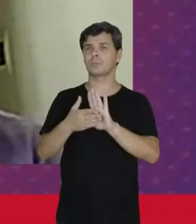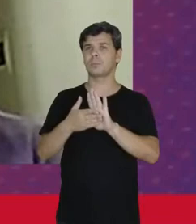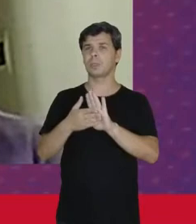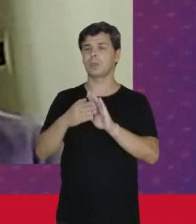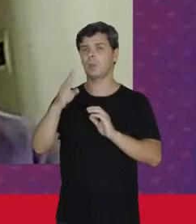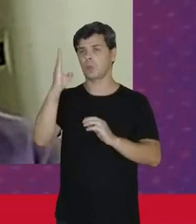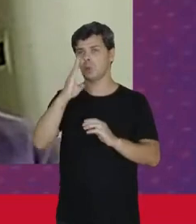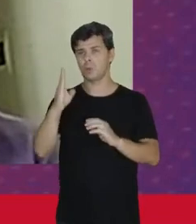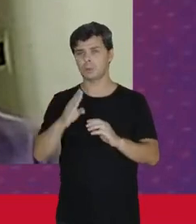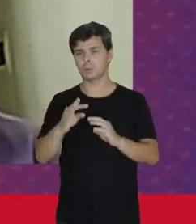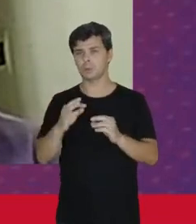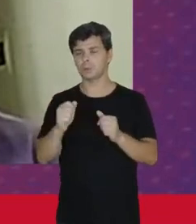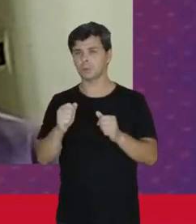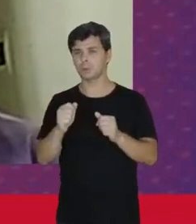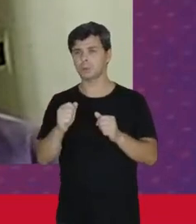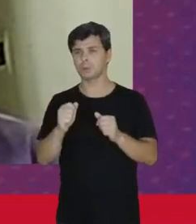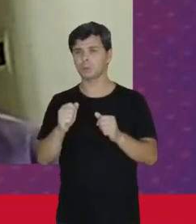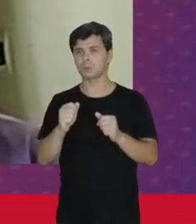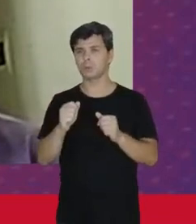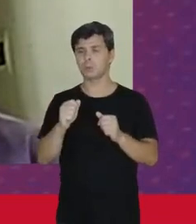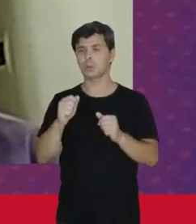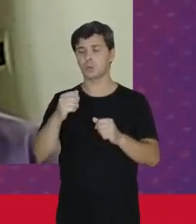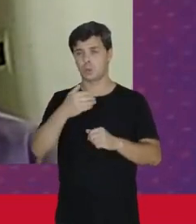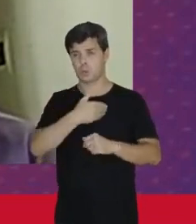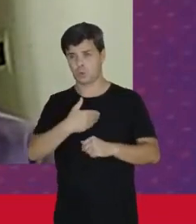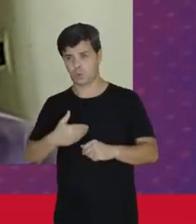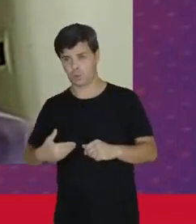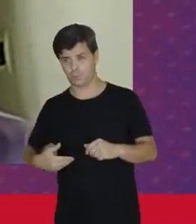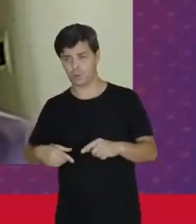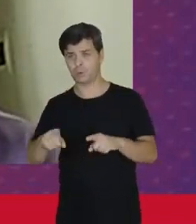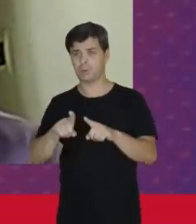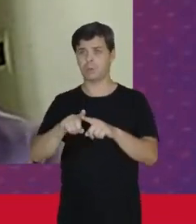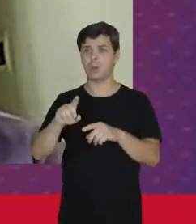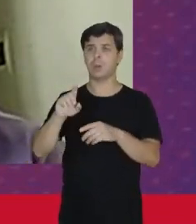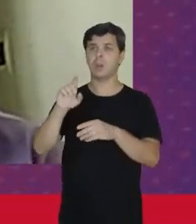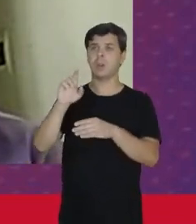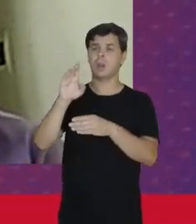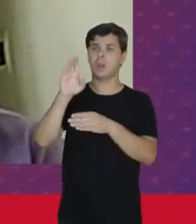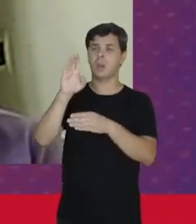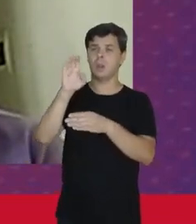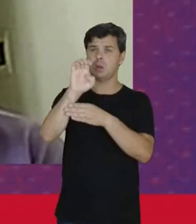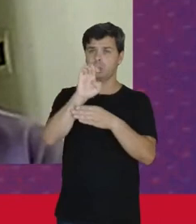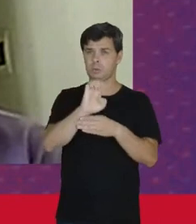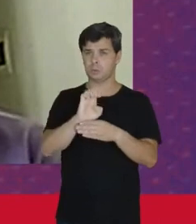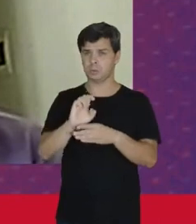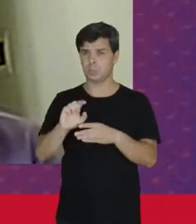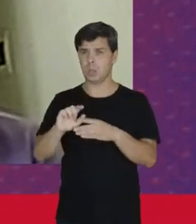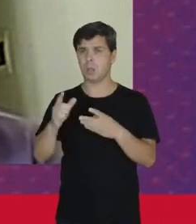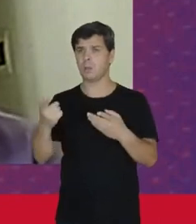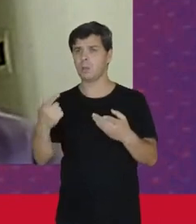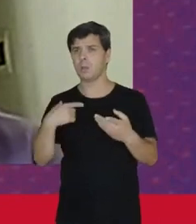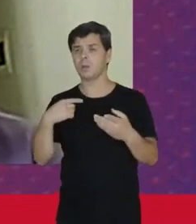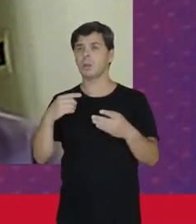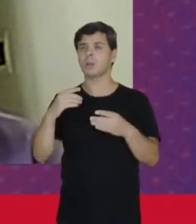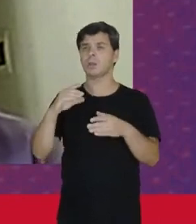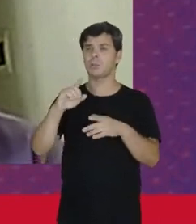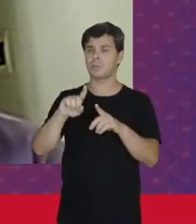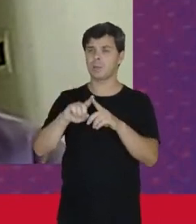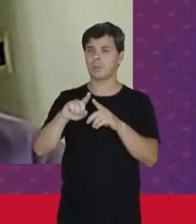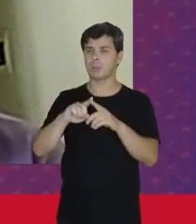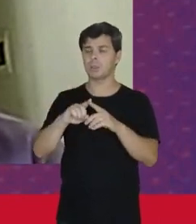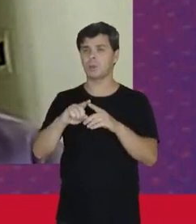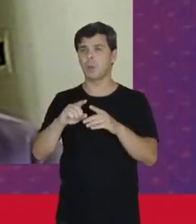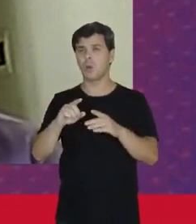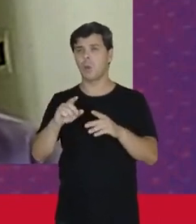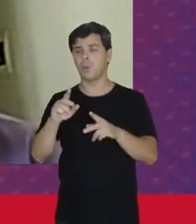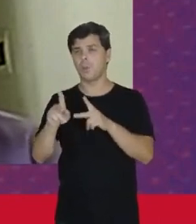no Brasil, tanto do ponto de vista do governo, do Estado, mas inclusive também das elites brasileiras,